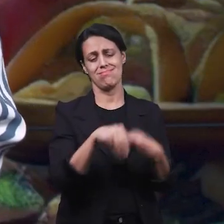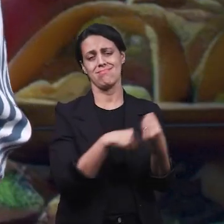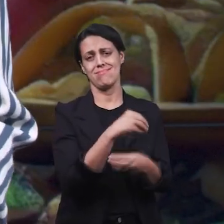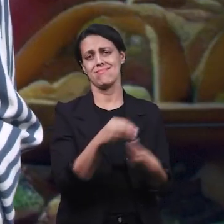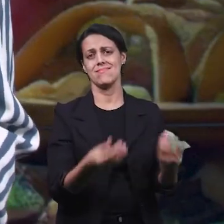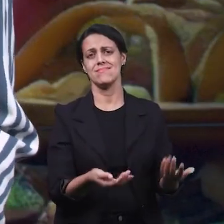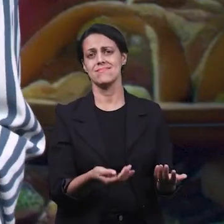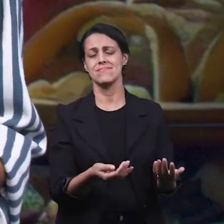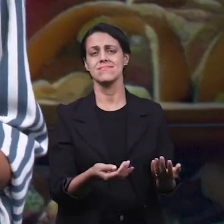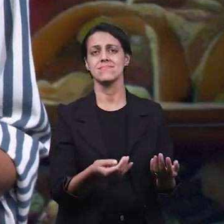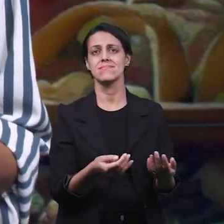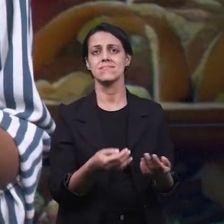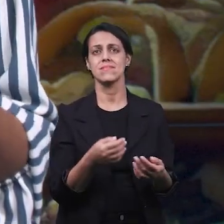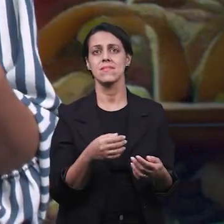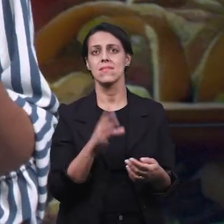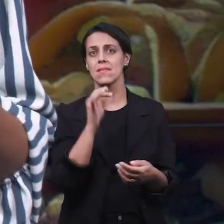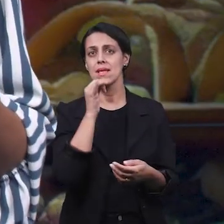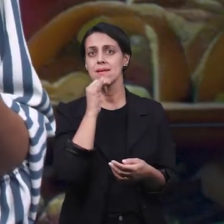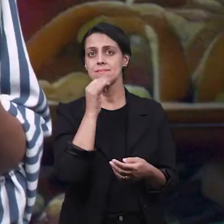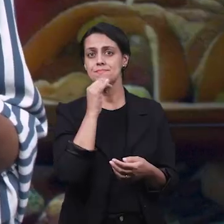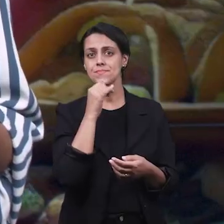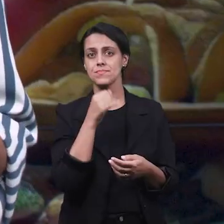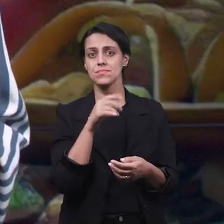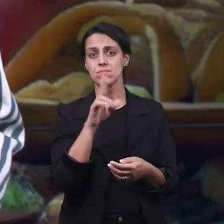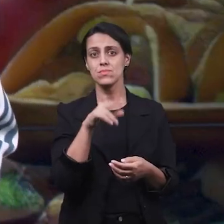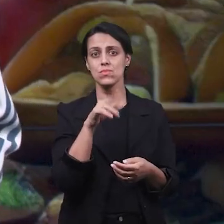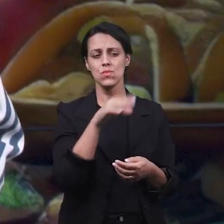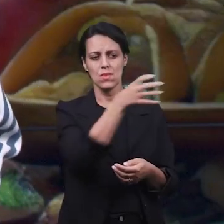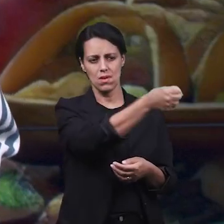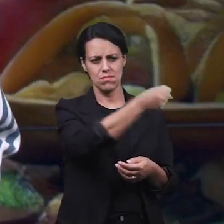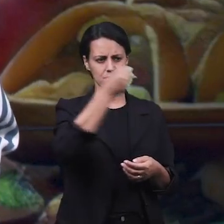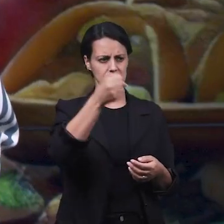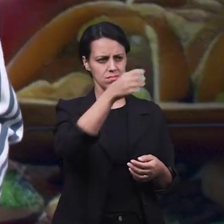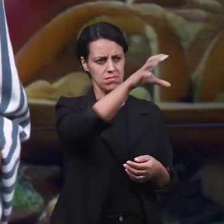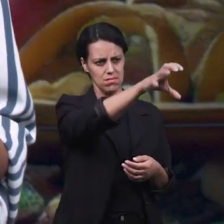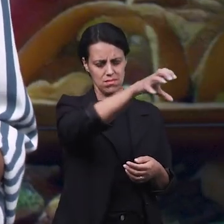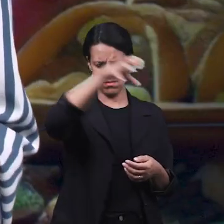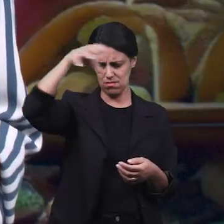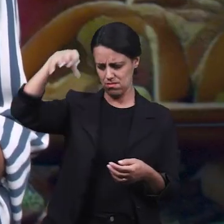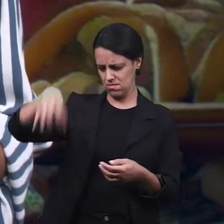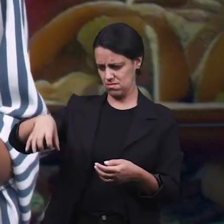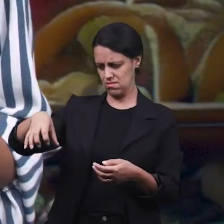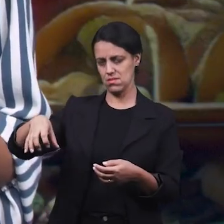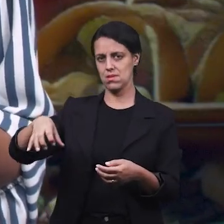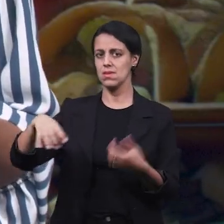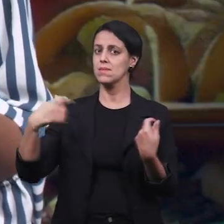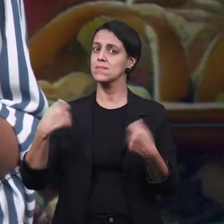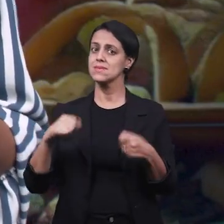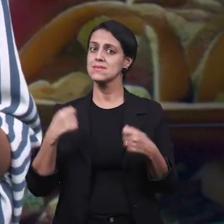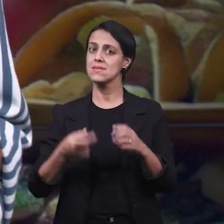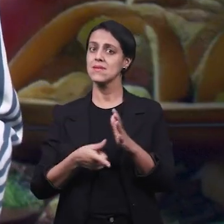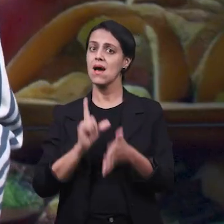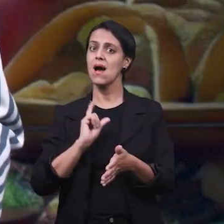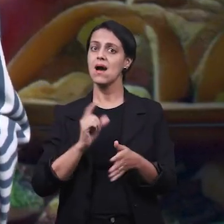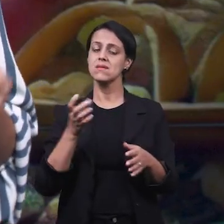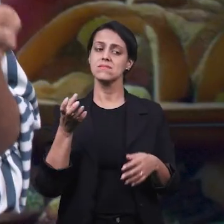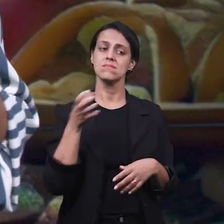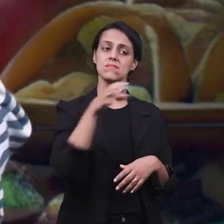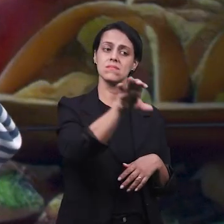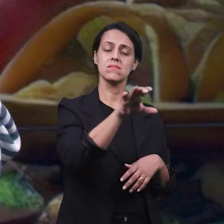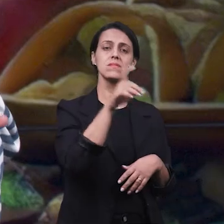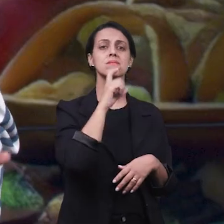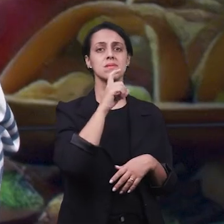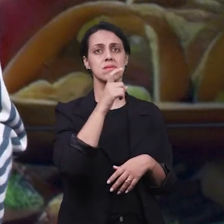cozidos. Nunca descongele alimentos em temperatura ambiente. Deixe o alimento sob refrigeração o